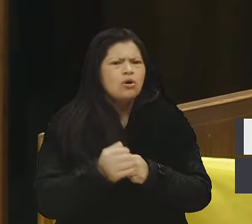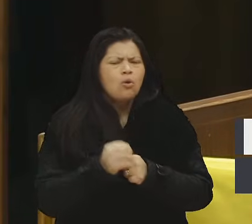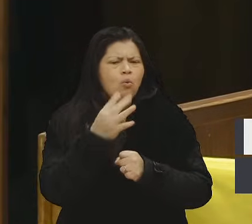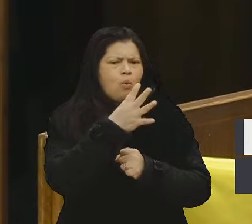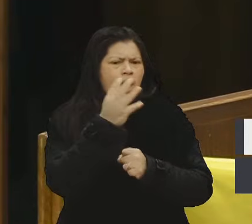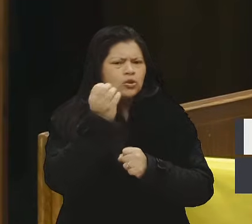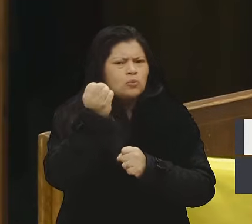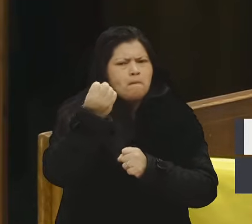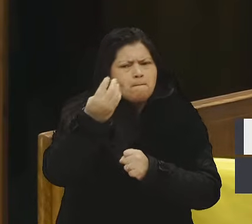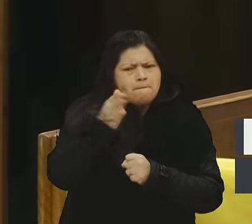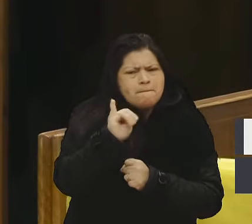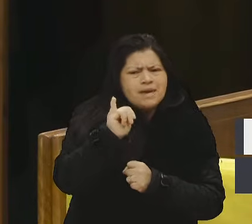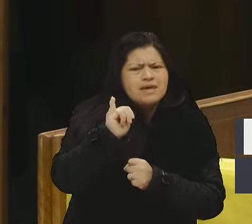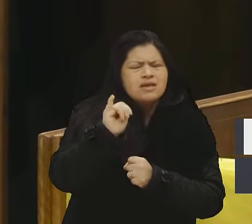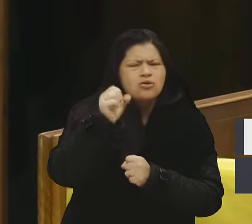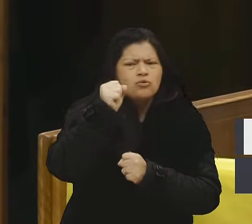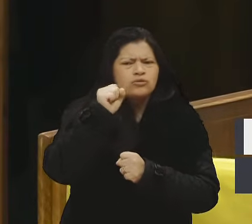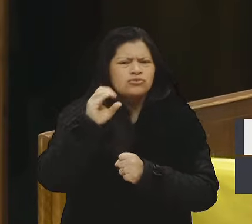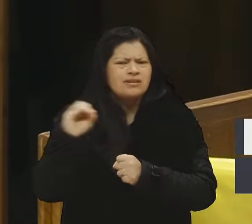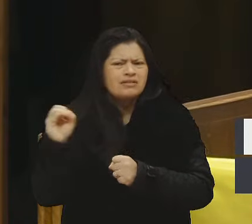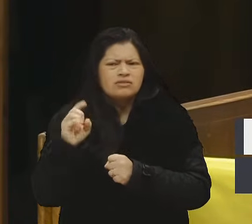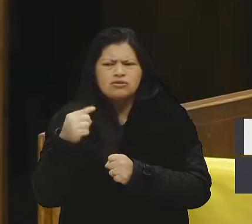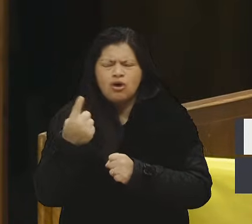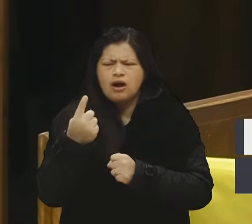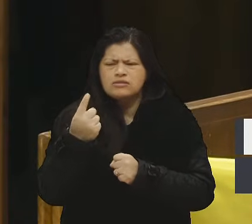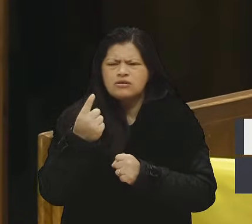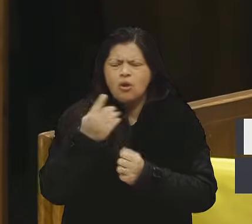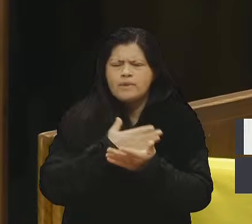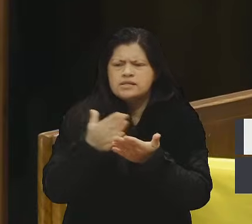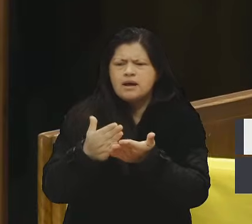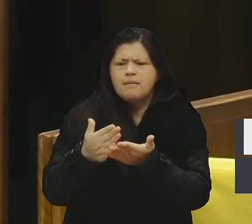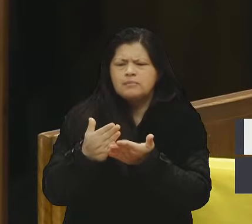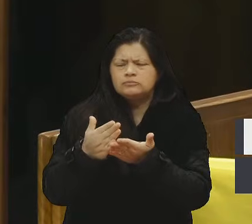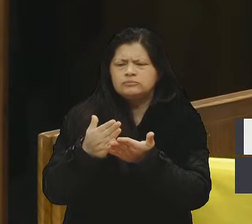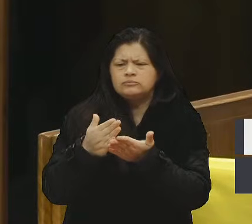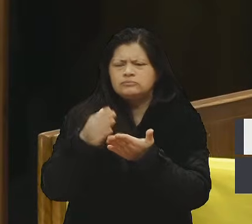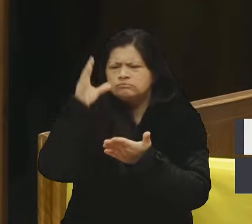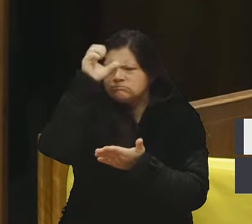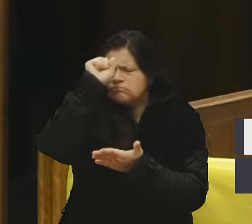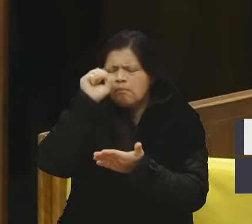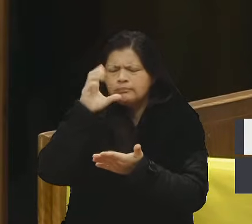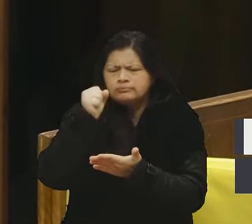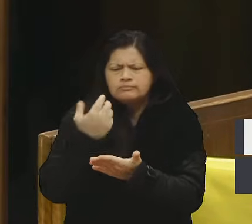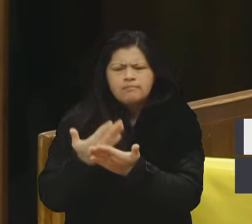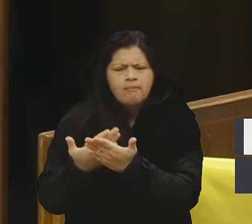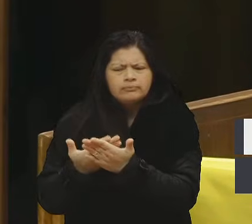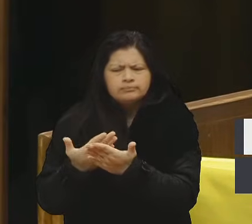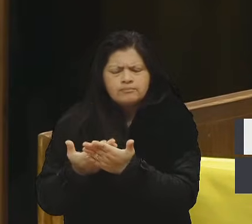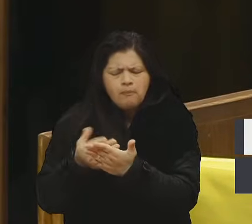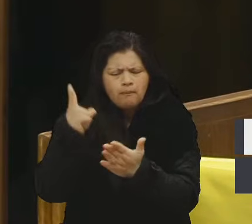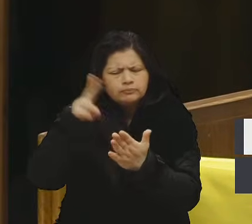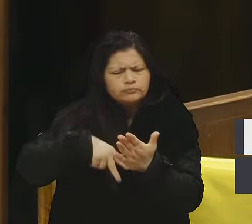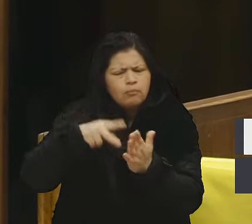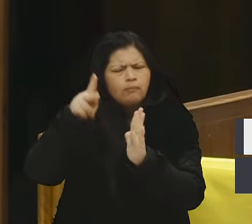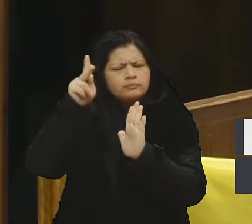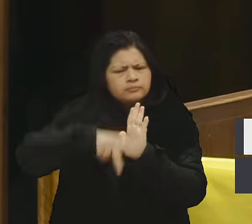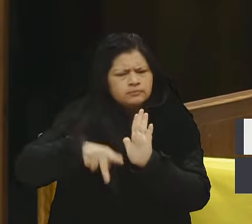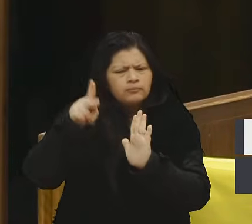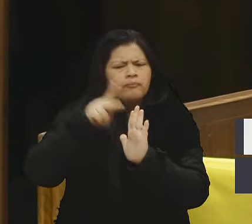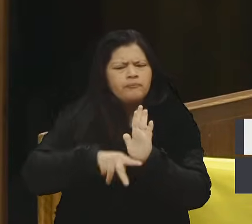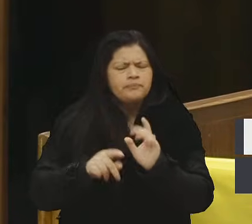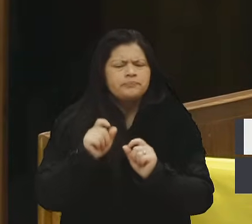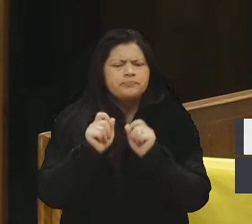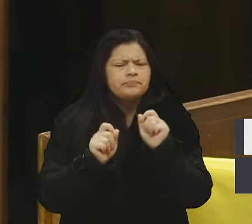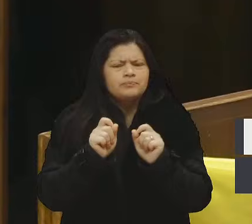800. E aí nós começamos a estudar o projeto. E o projeto diz assim,